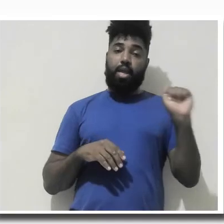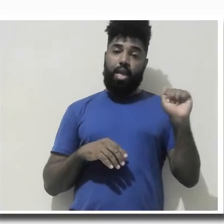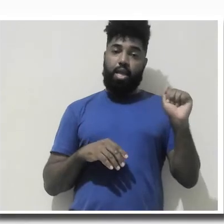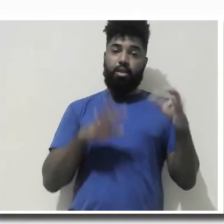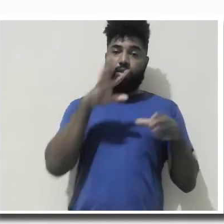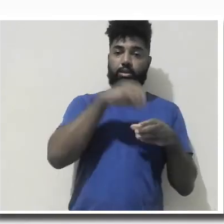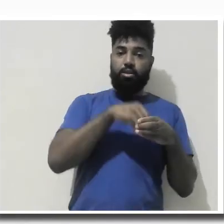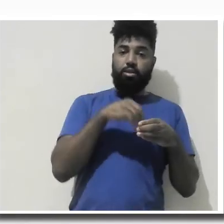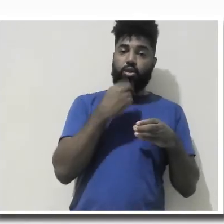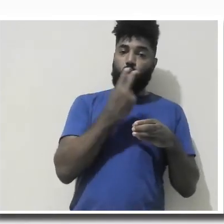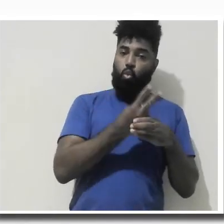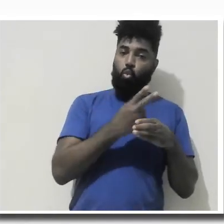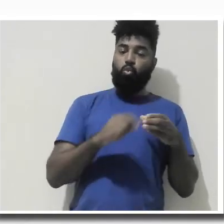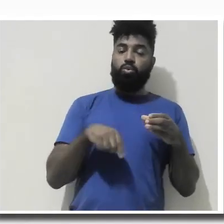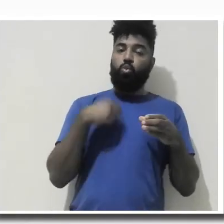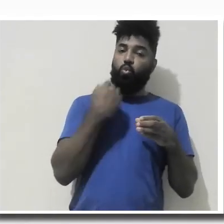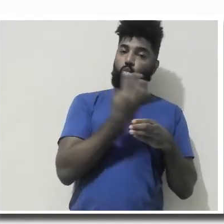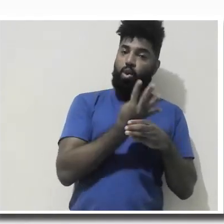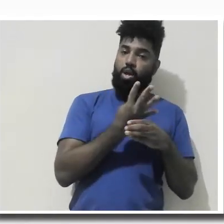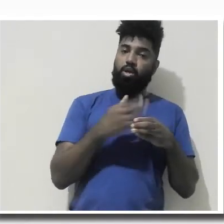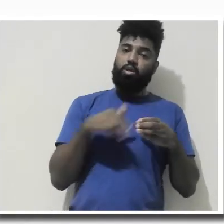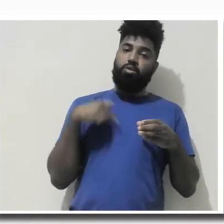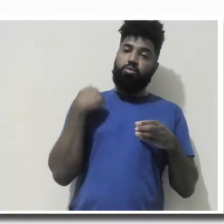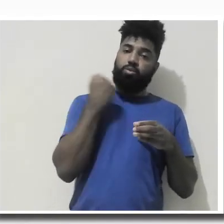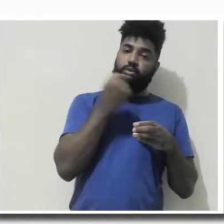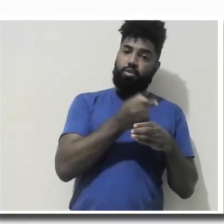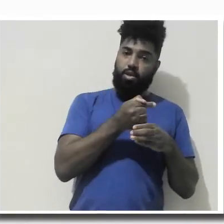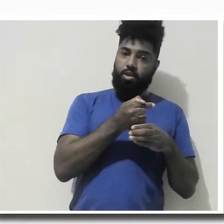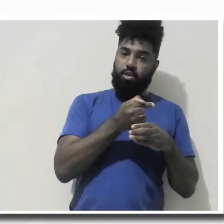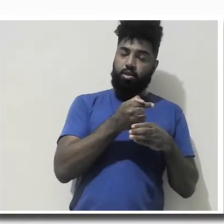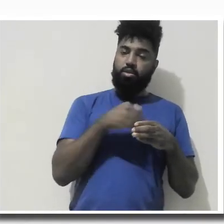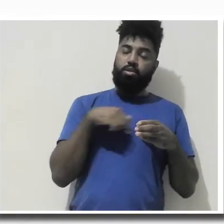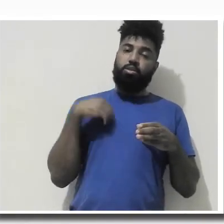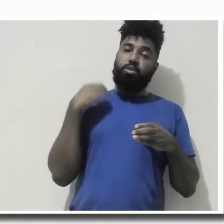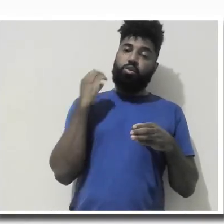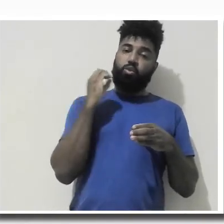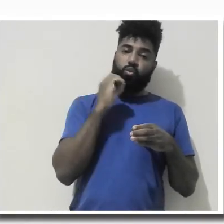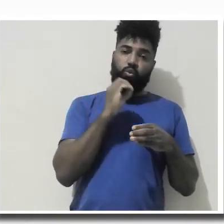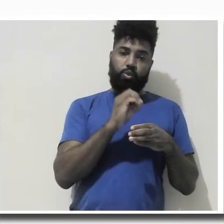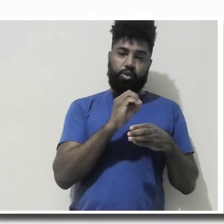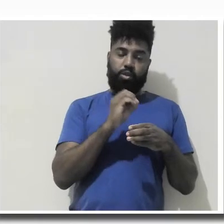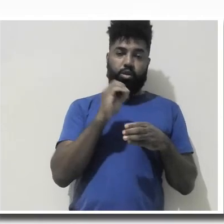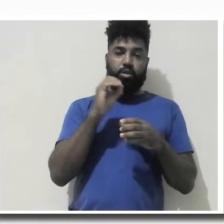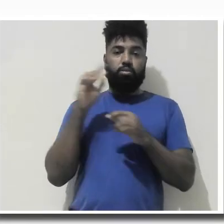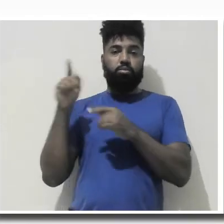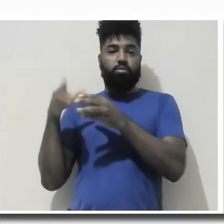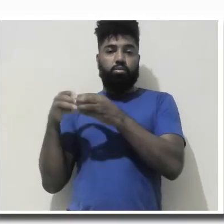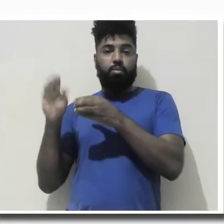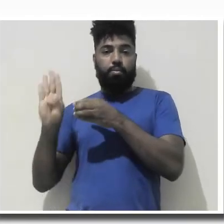2, o 4, o 7, o 0 está em B,